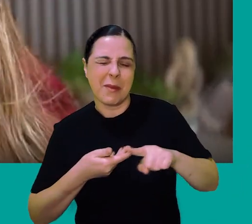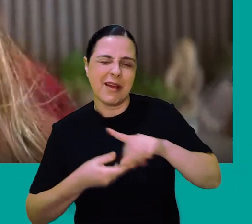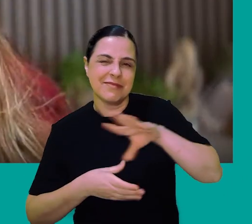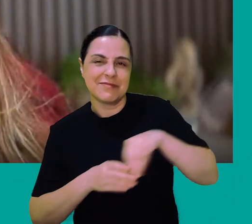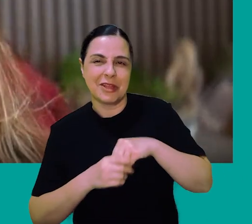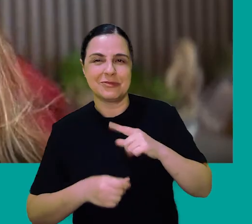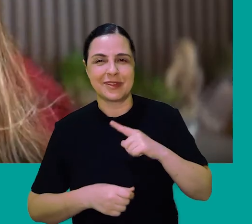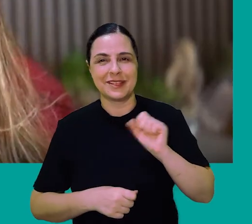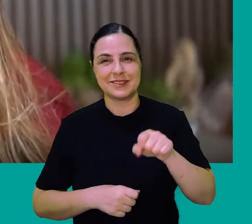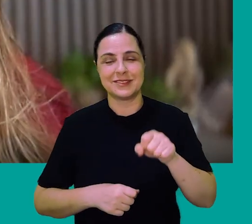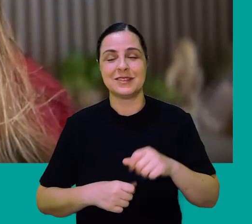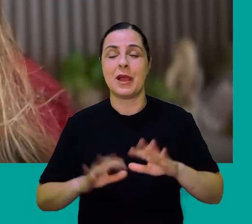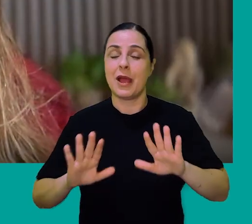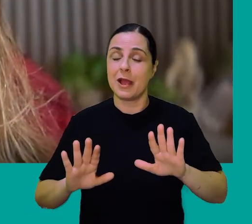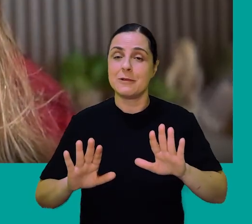traz um